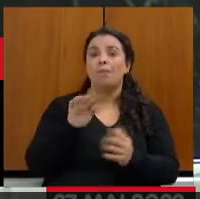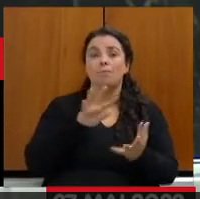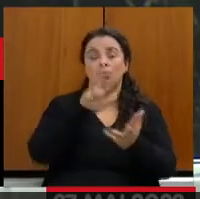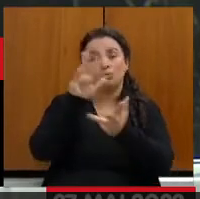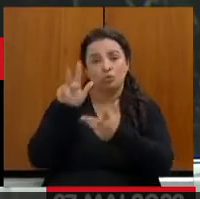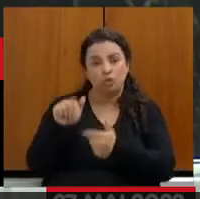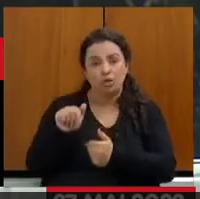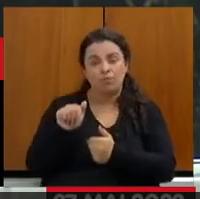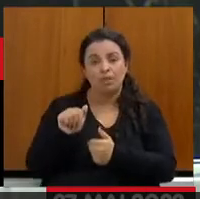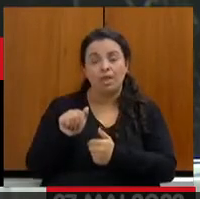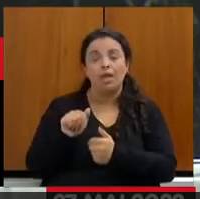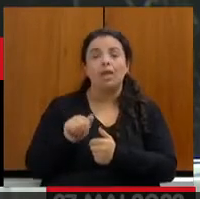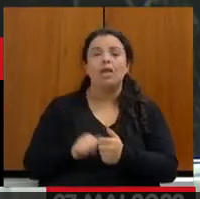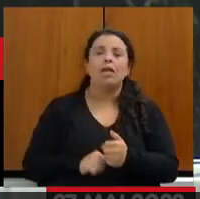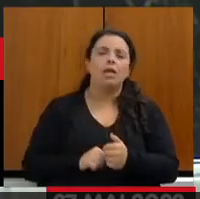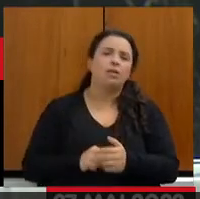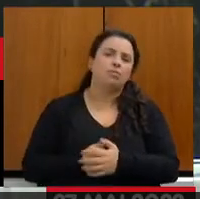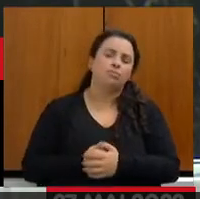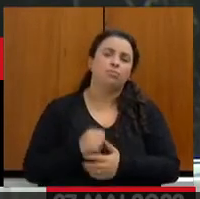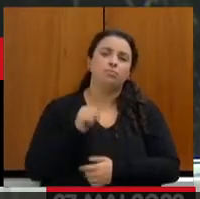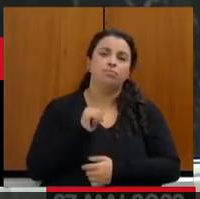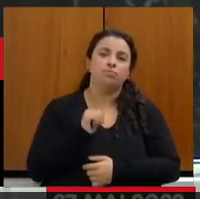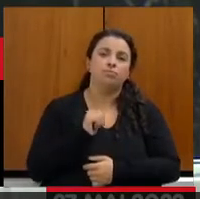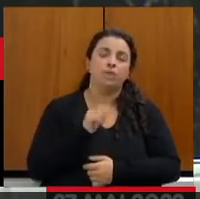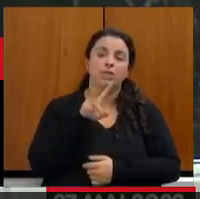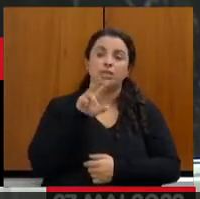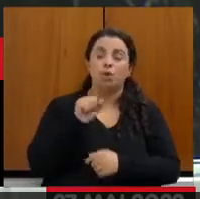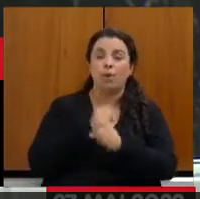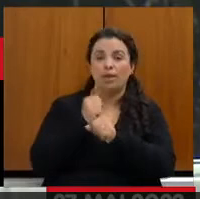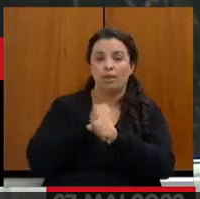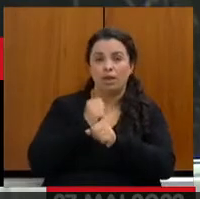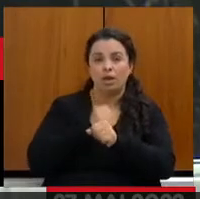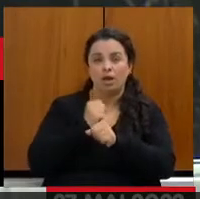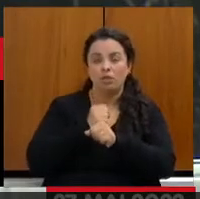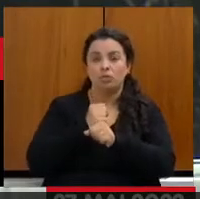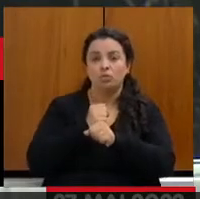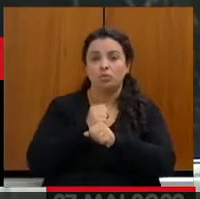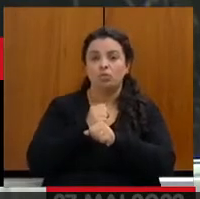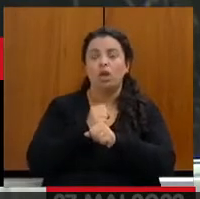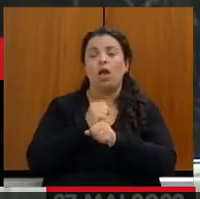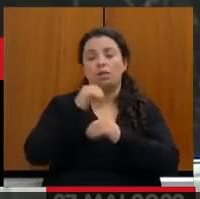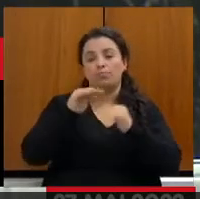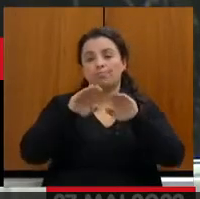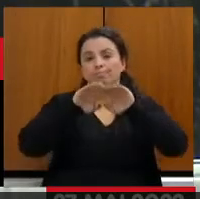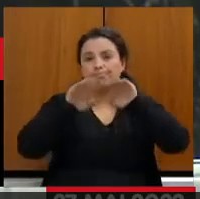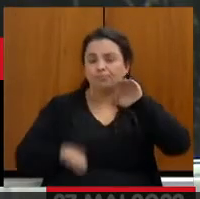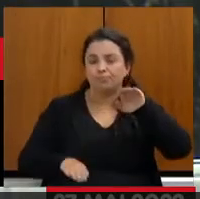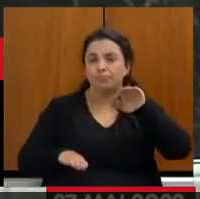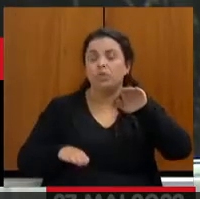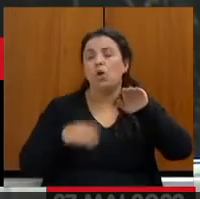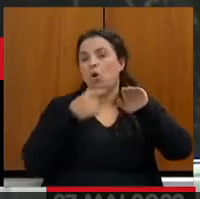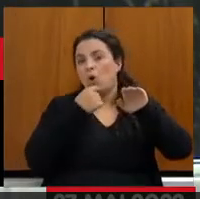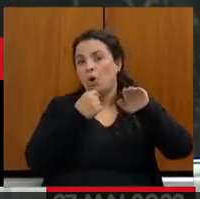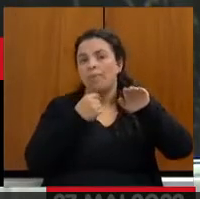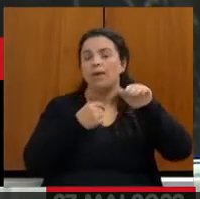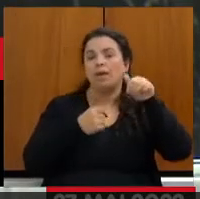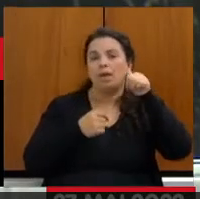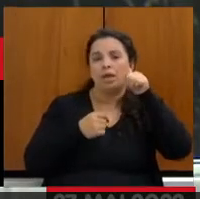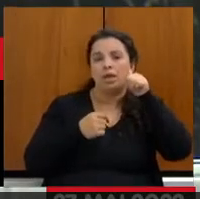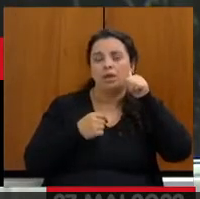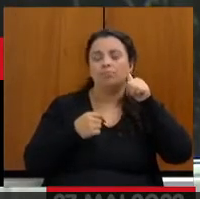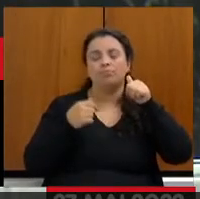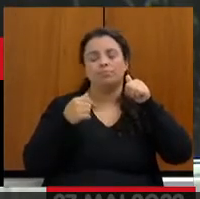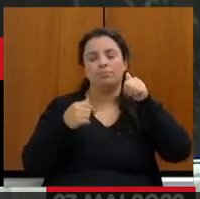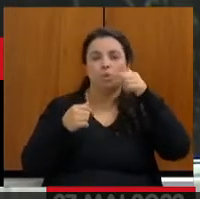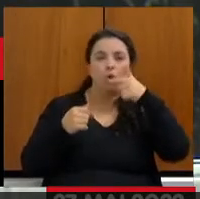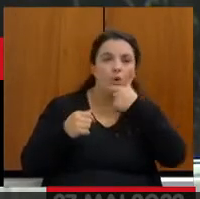Abismo Educacional entre homens e mulheres o rosto essa foi uma luta de nossos avós e sobretudo de nossas